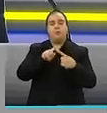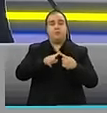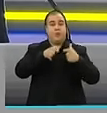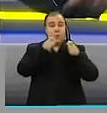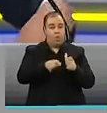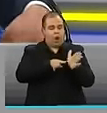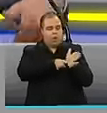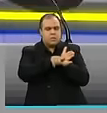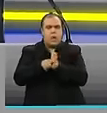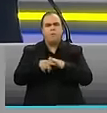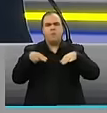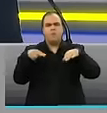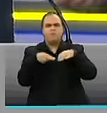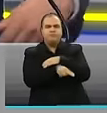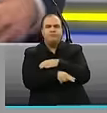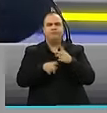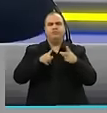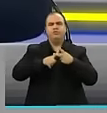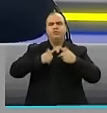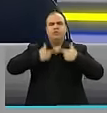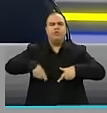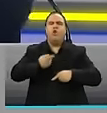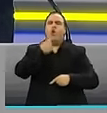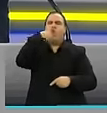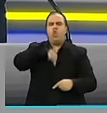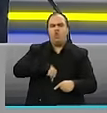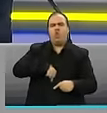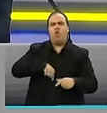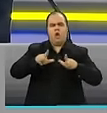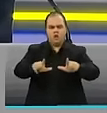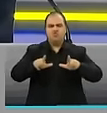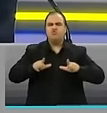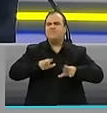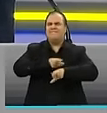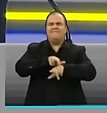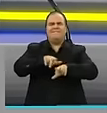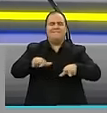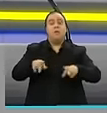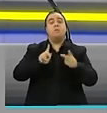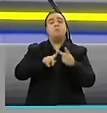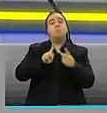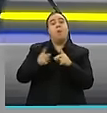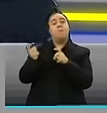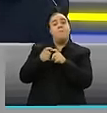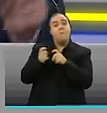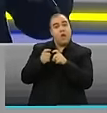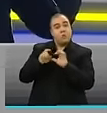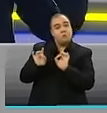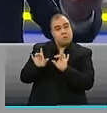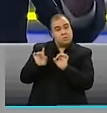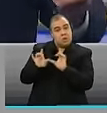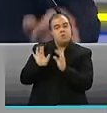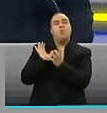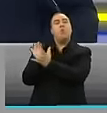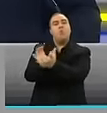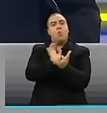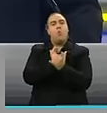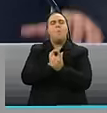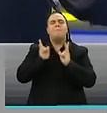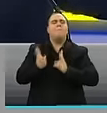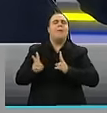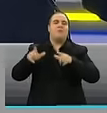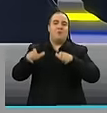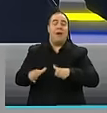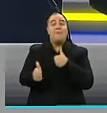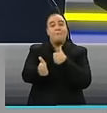a gente apoia em Santo André, que você é inimigo e que o seu partido luta contra. Seu pilantra, vagabundo, ladrão de proposta do caralho. Perto da sua